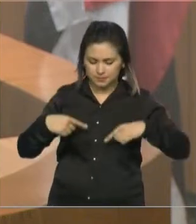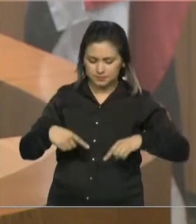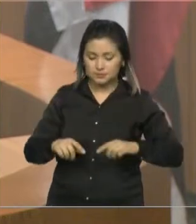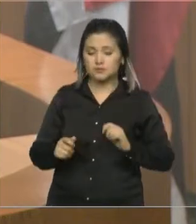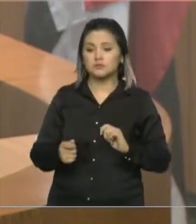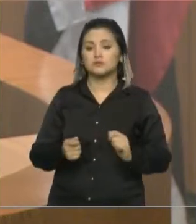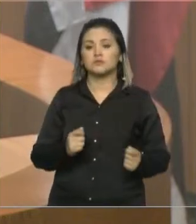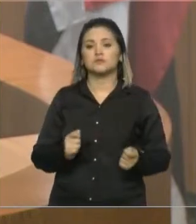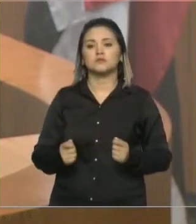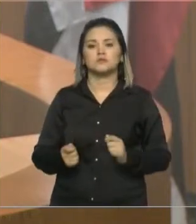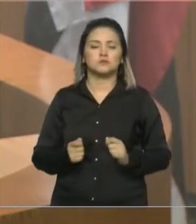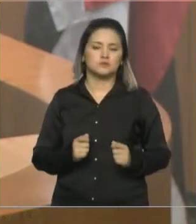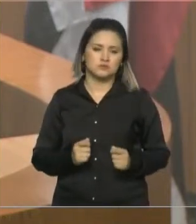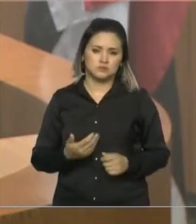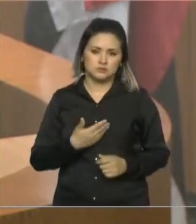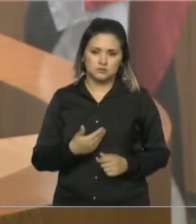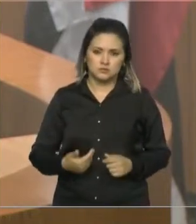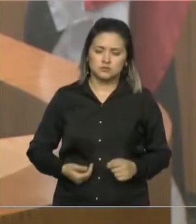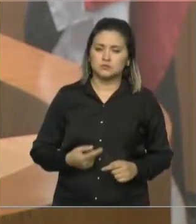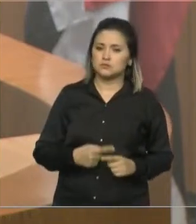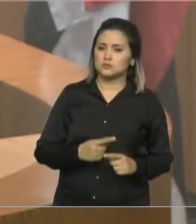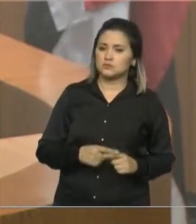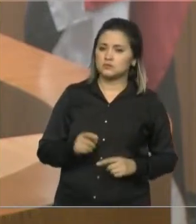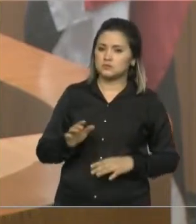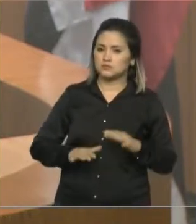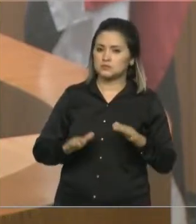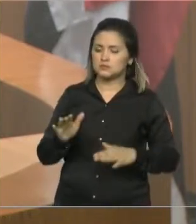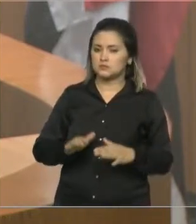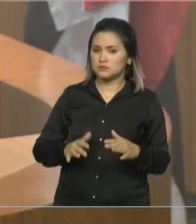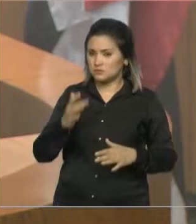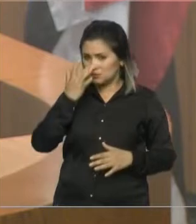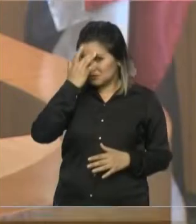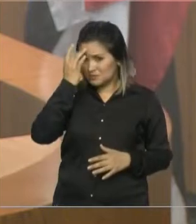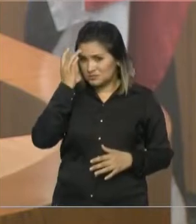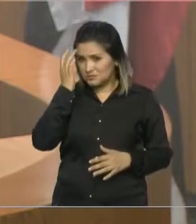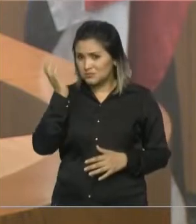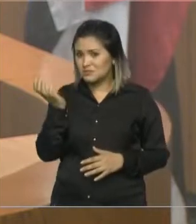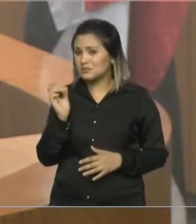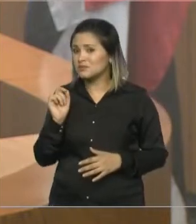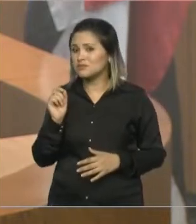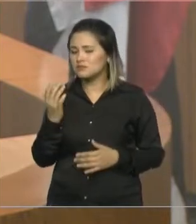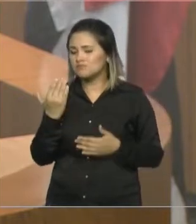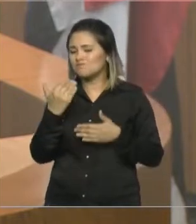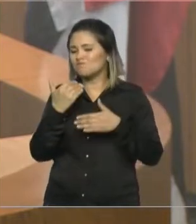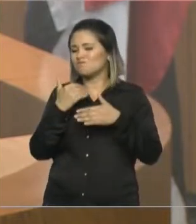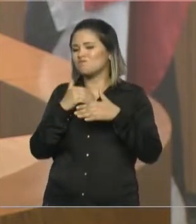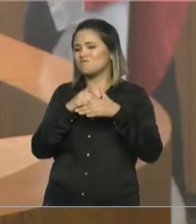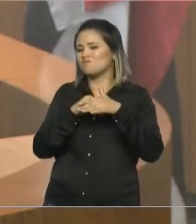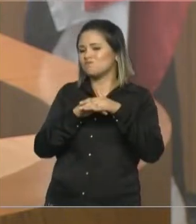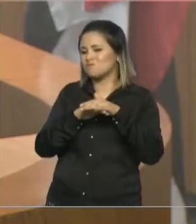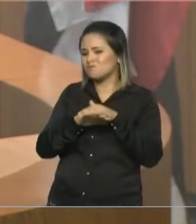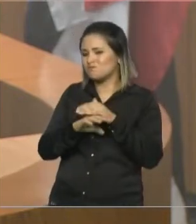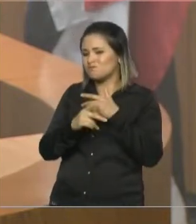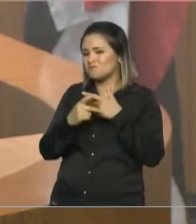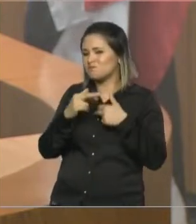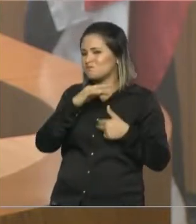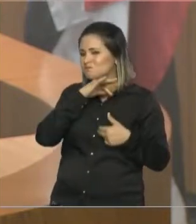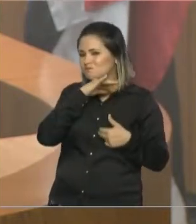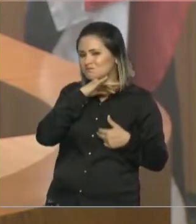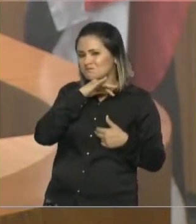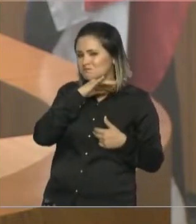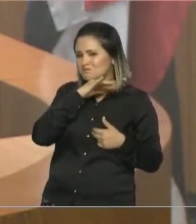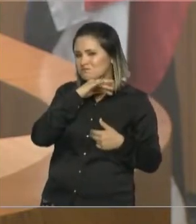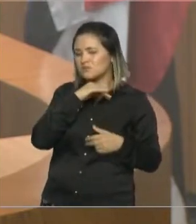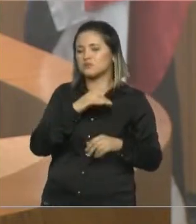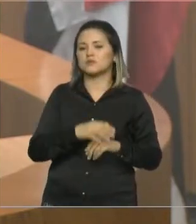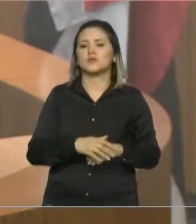porque muitas vezes as pessoas querem colocar as suas sujeiras para debaixo dos tapetes. E quando vem o secretário aqui para dizer nós estamos fazendo